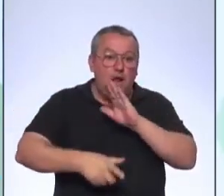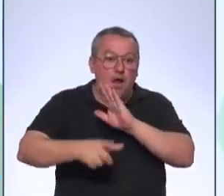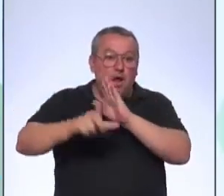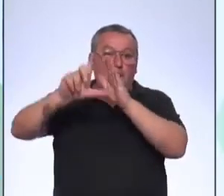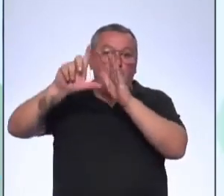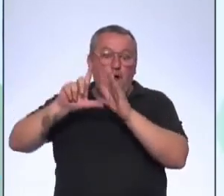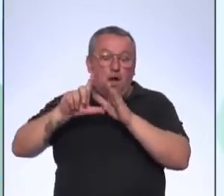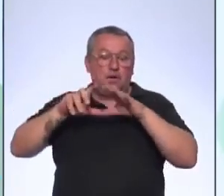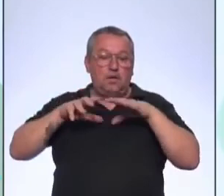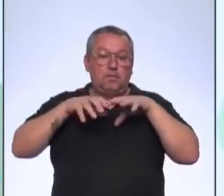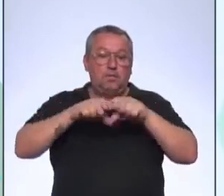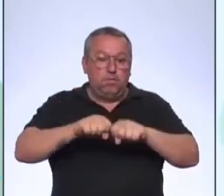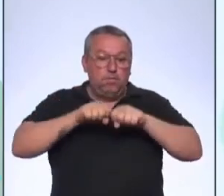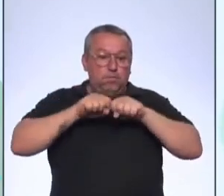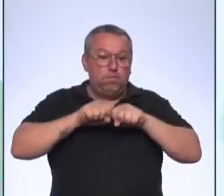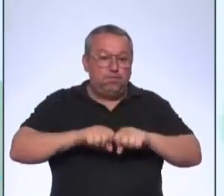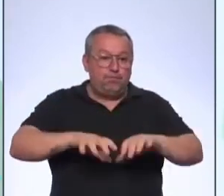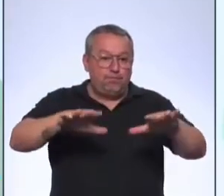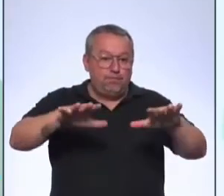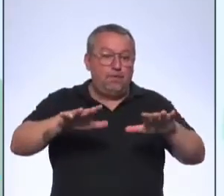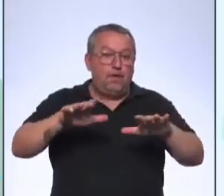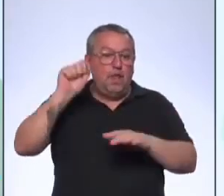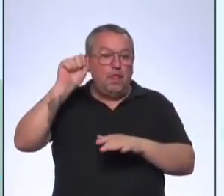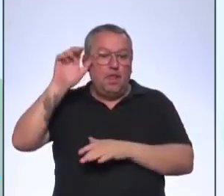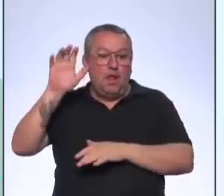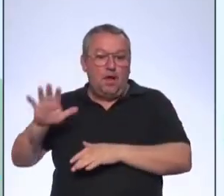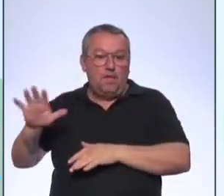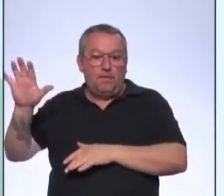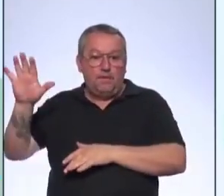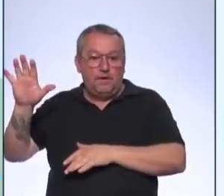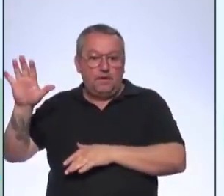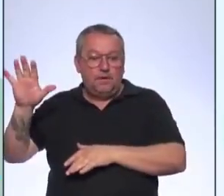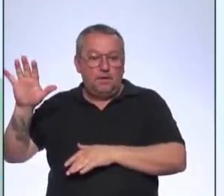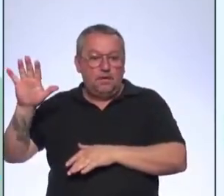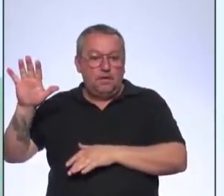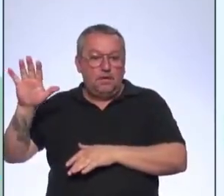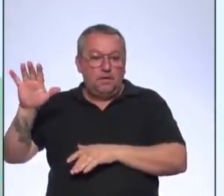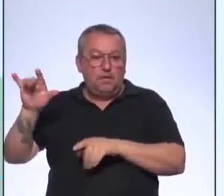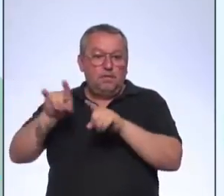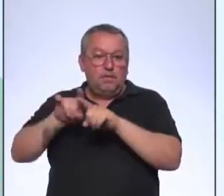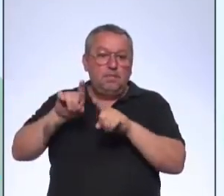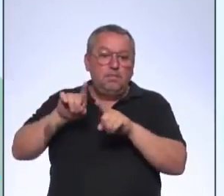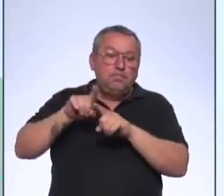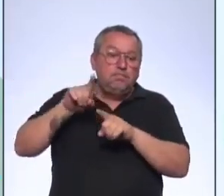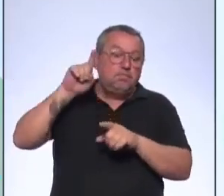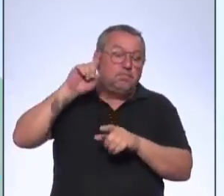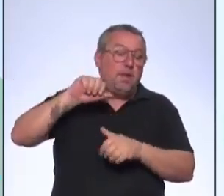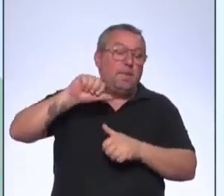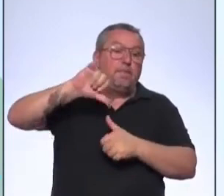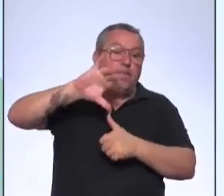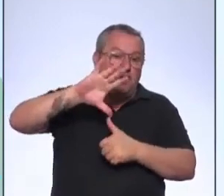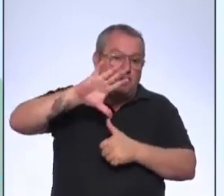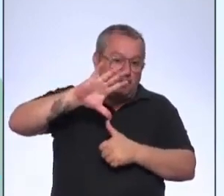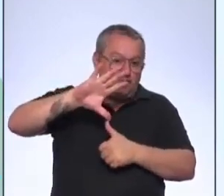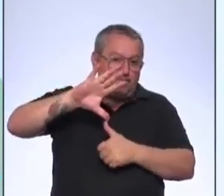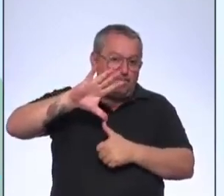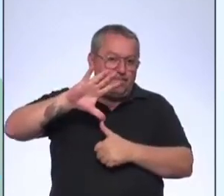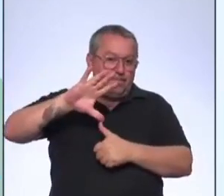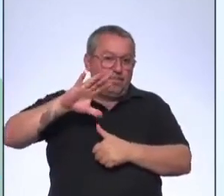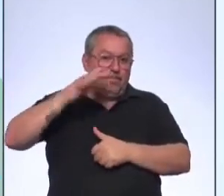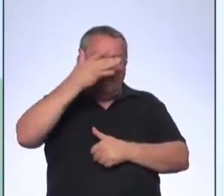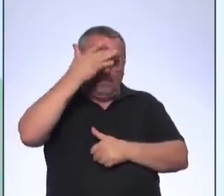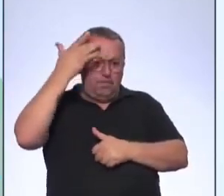da colonização, seja na África, seja na América. E os povos, claro, na América, os